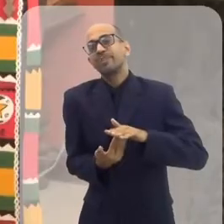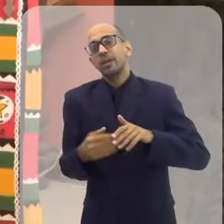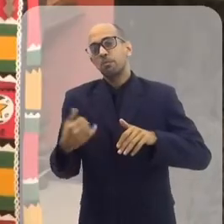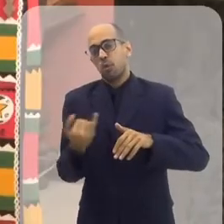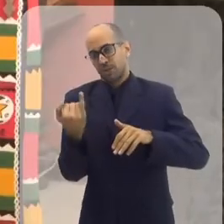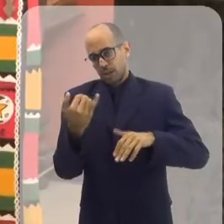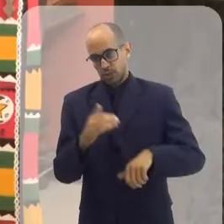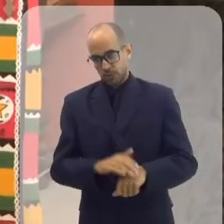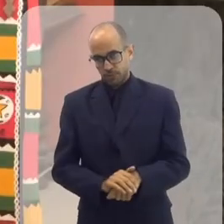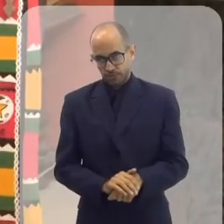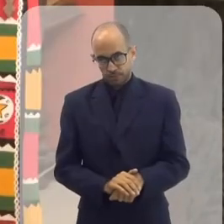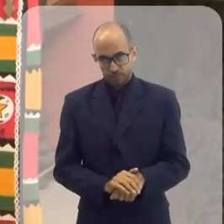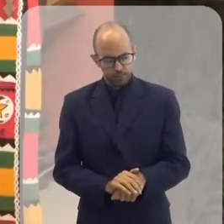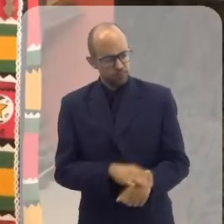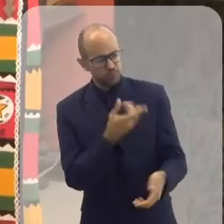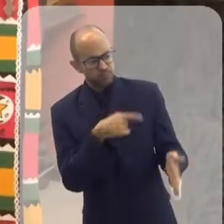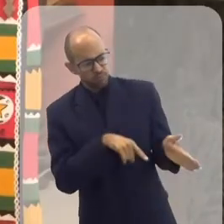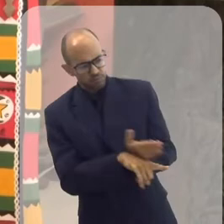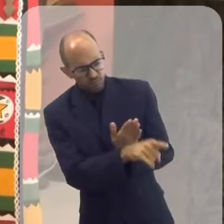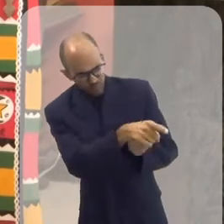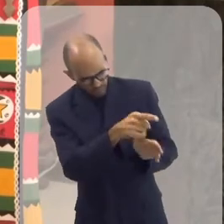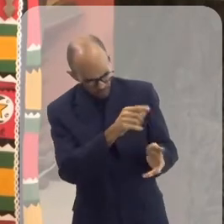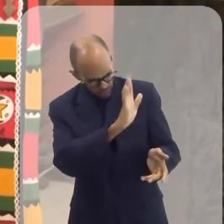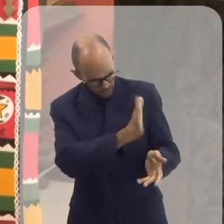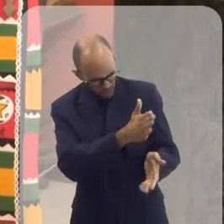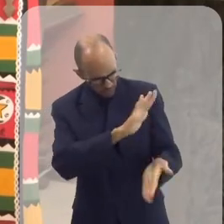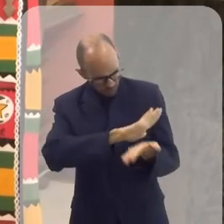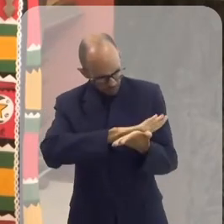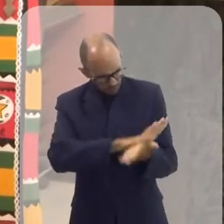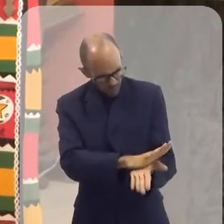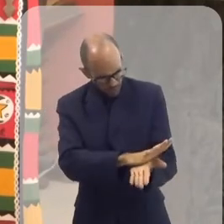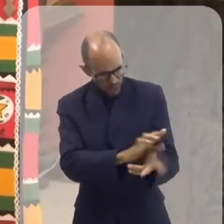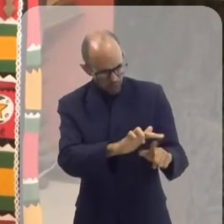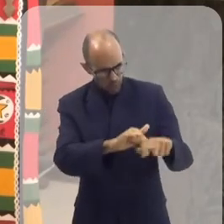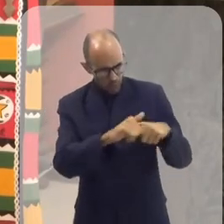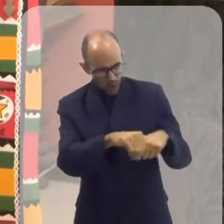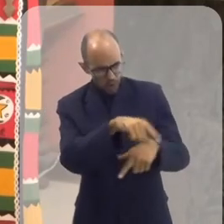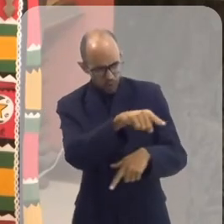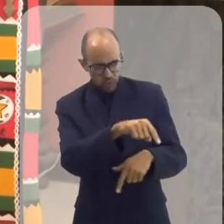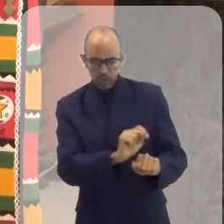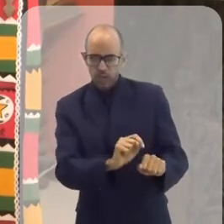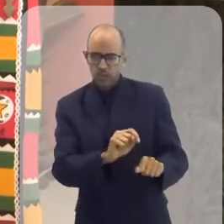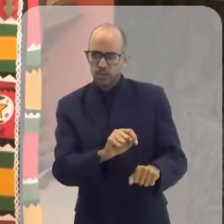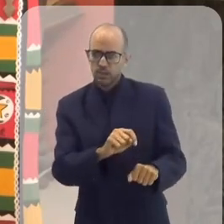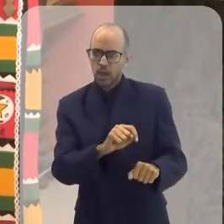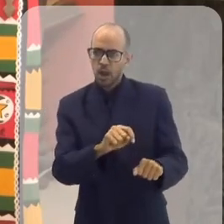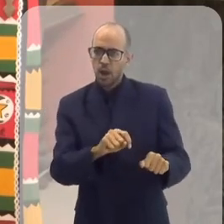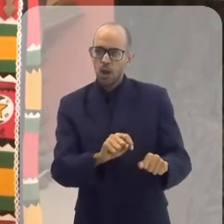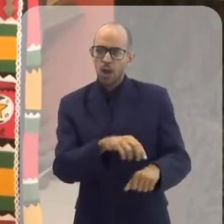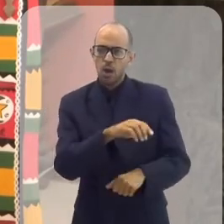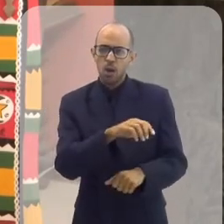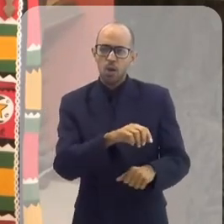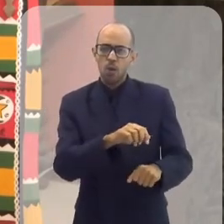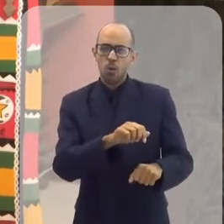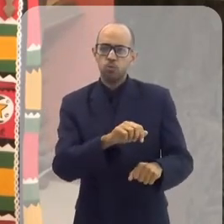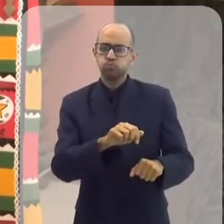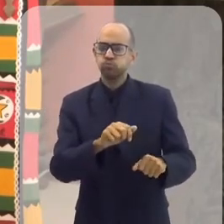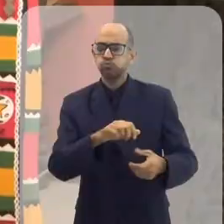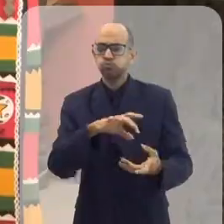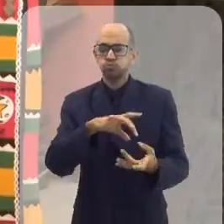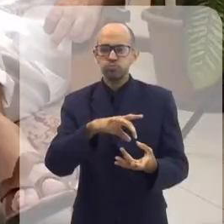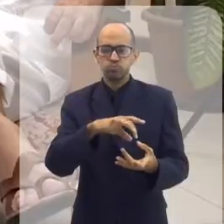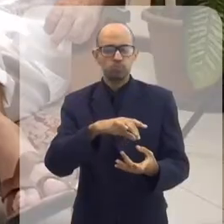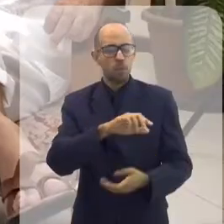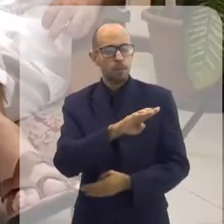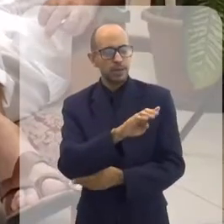mas se você sofreu algum tipo de preconceito por ser um Babalorixá de matrizes africanas